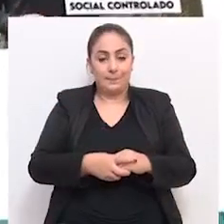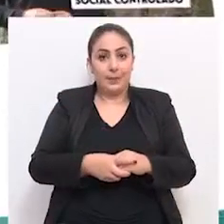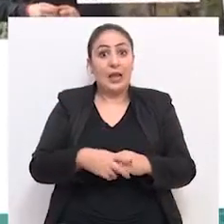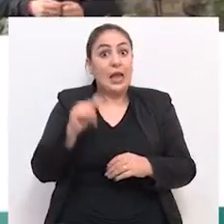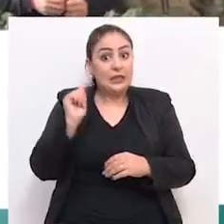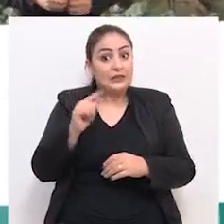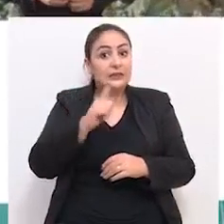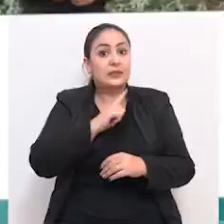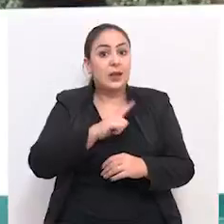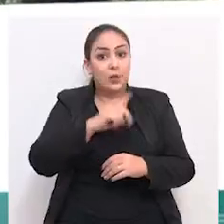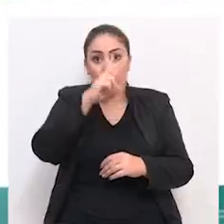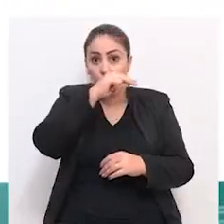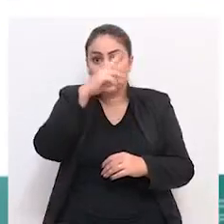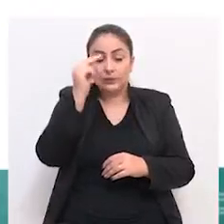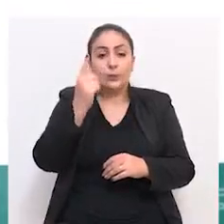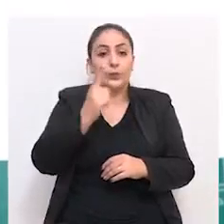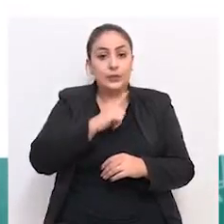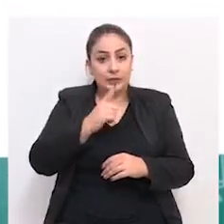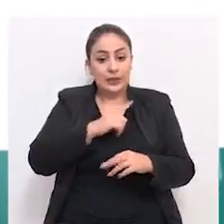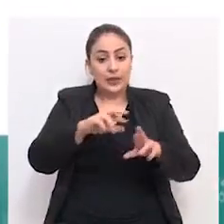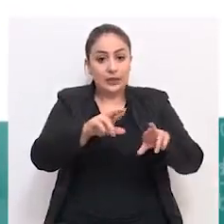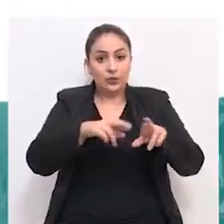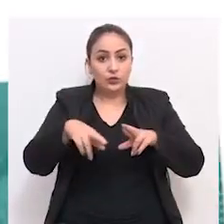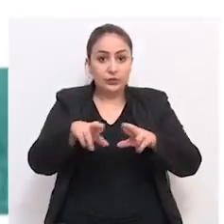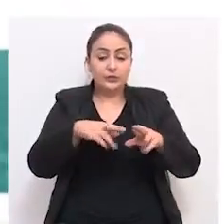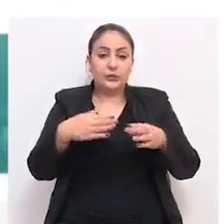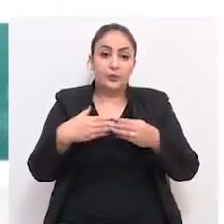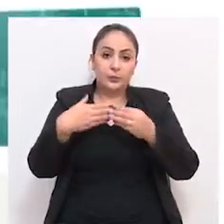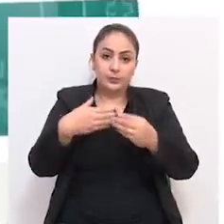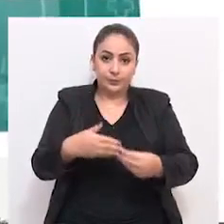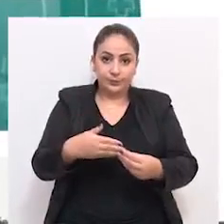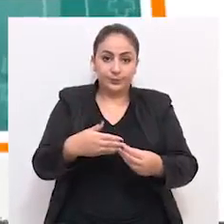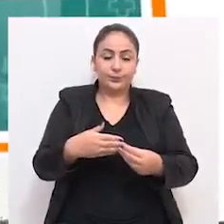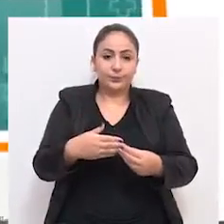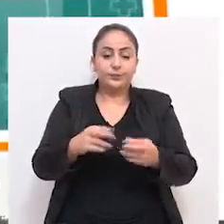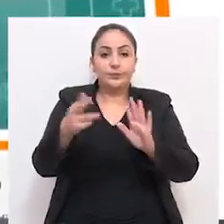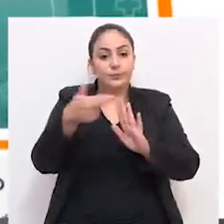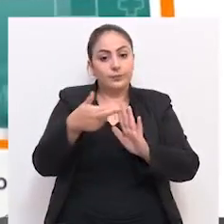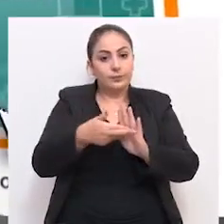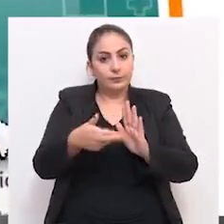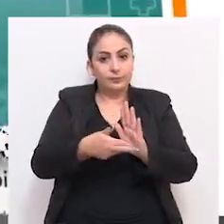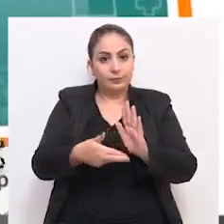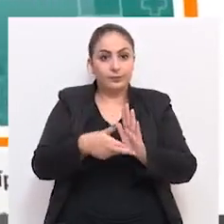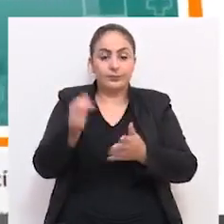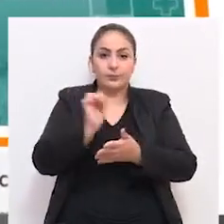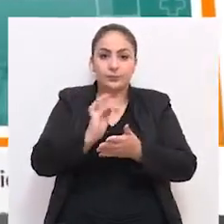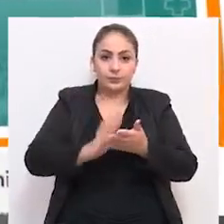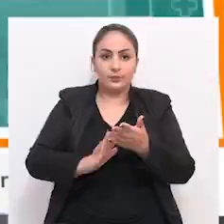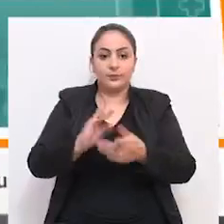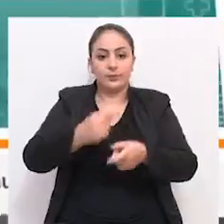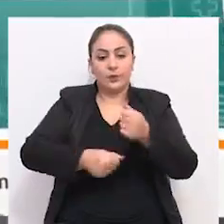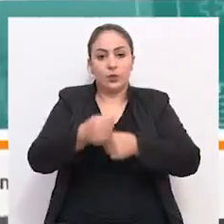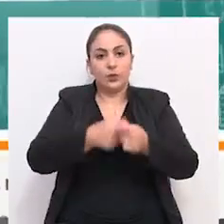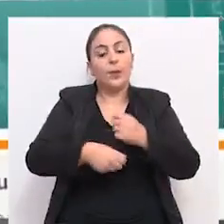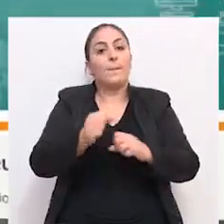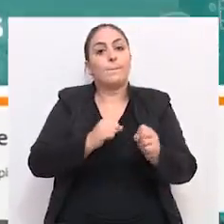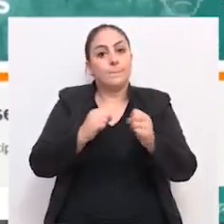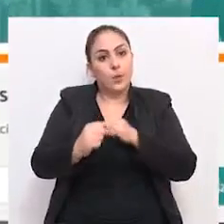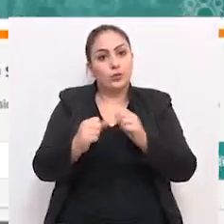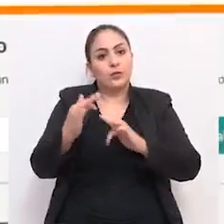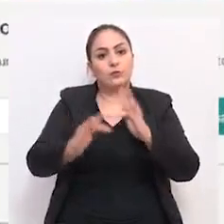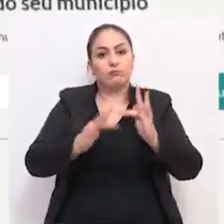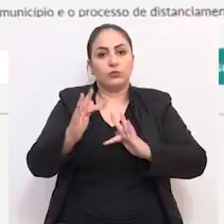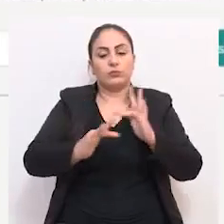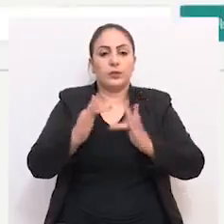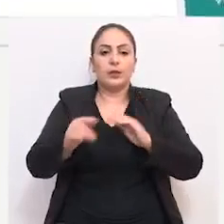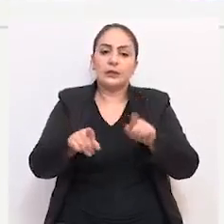distanciamentocontrolado.rs.gov.br. Lá tem os municípios que compõem as regiões de monitoramento, as regras para que as atividades econômicas